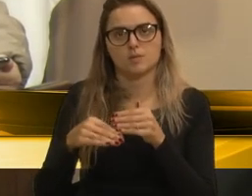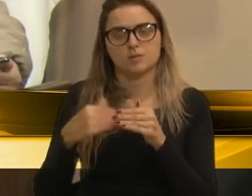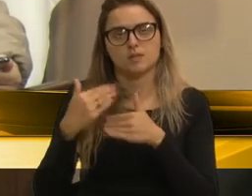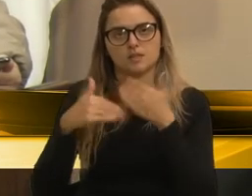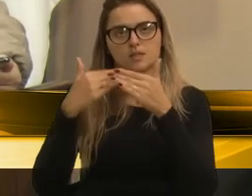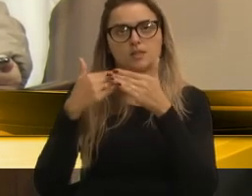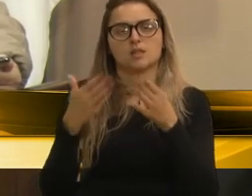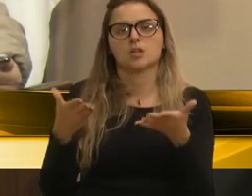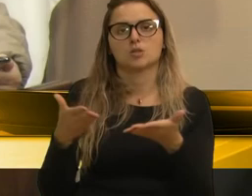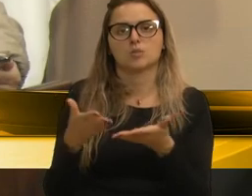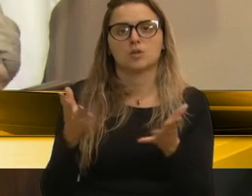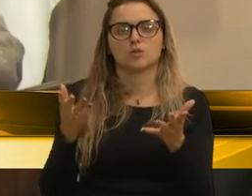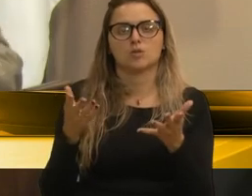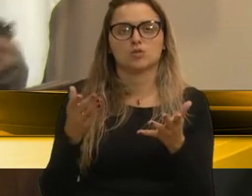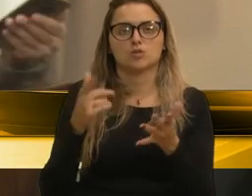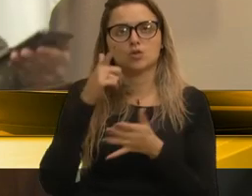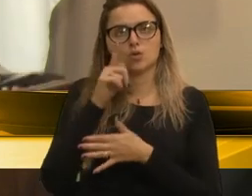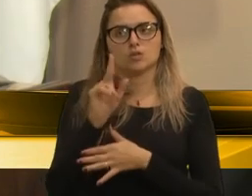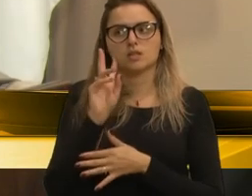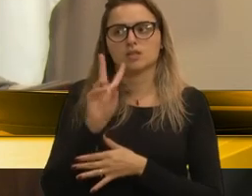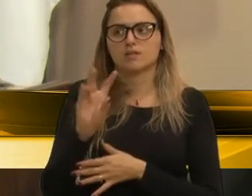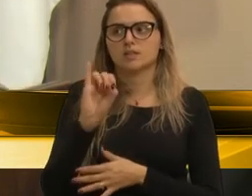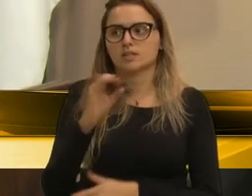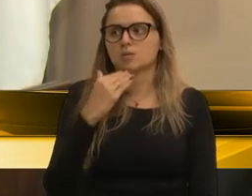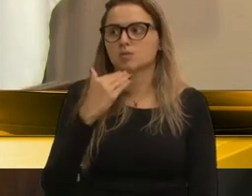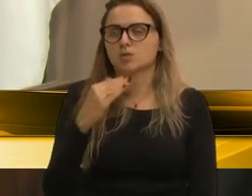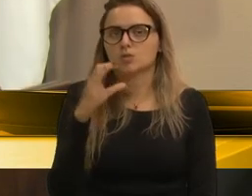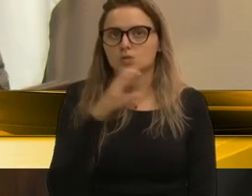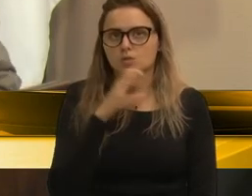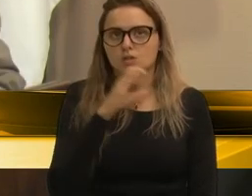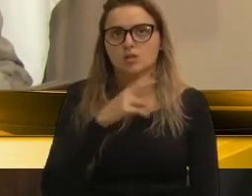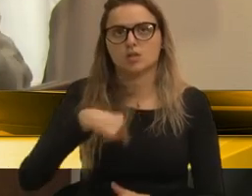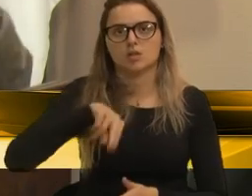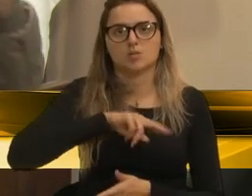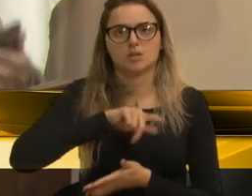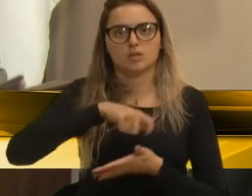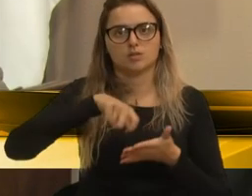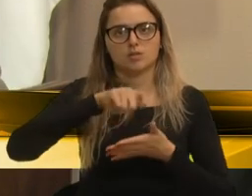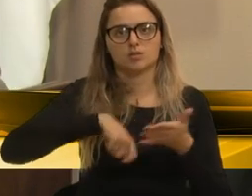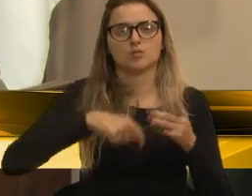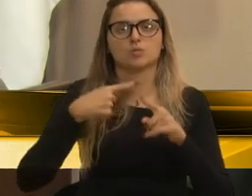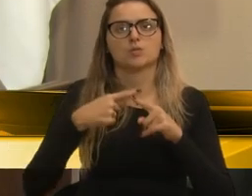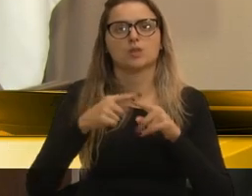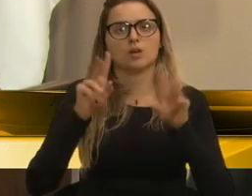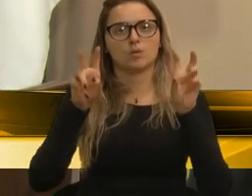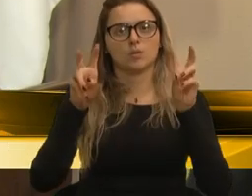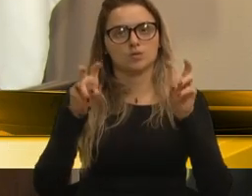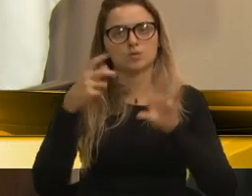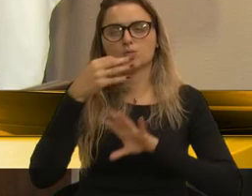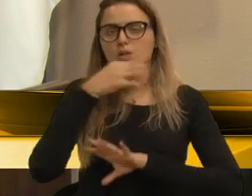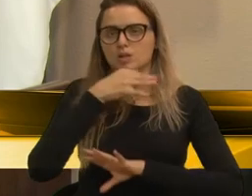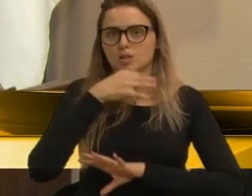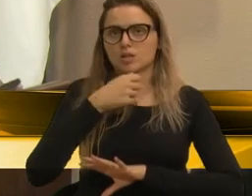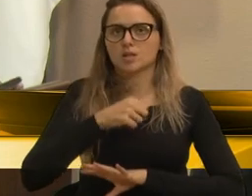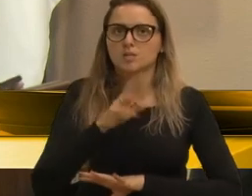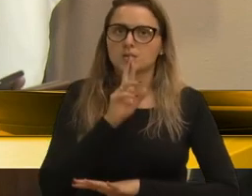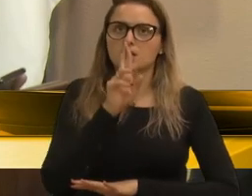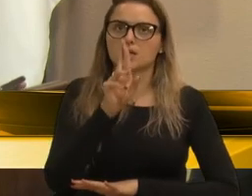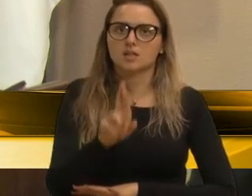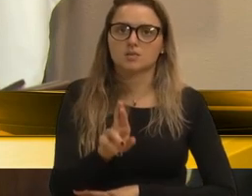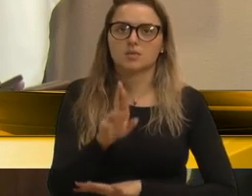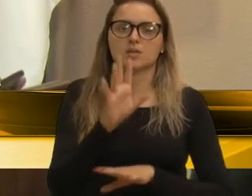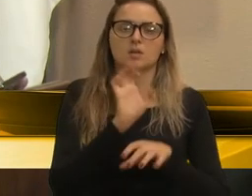para hoje a gente também ver se é regime de urgência ou não, para nós protocolar, porque é um assunto que vai impactar, e Caxias do Sul tem que dar resposta a